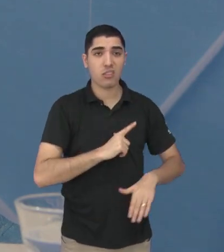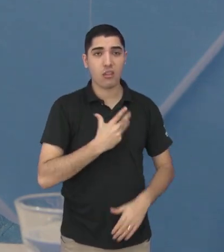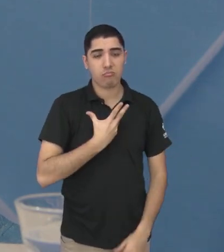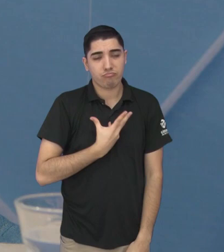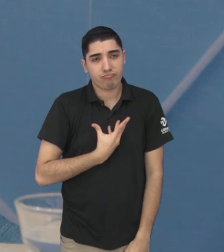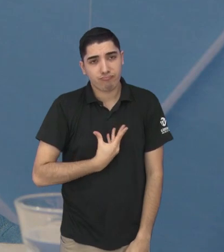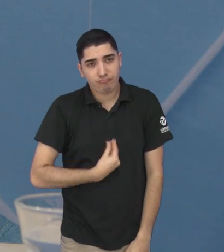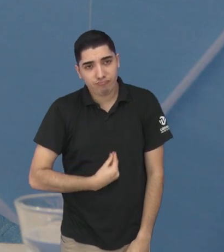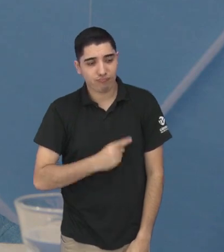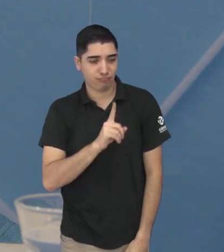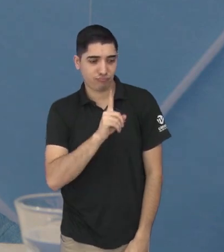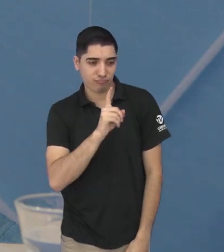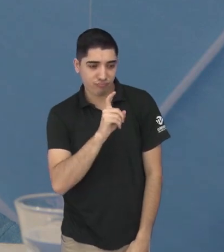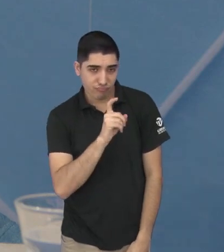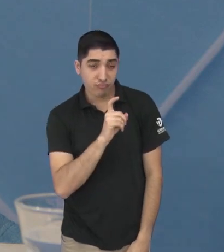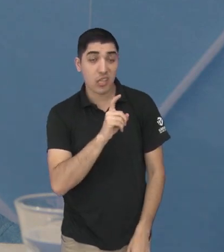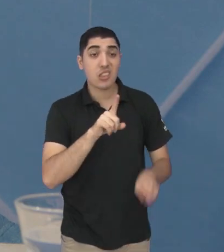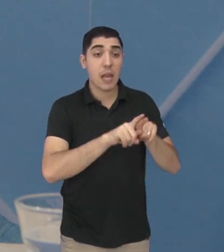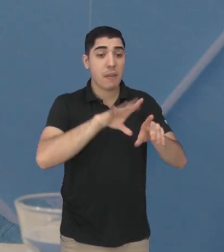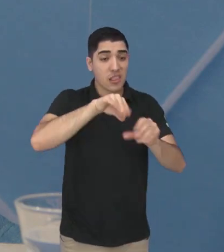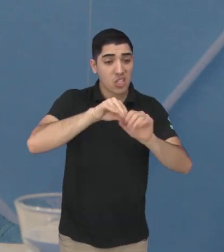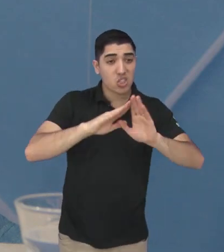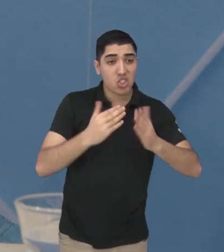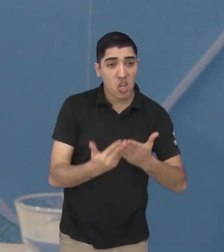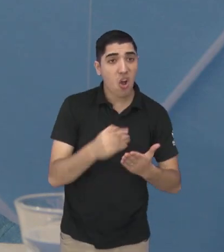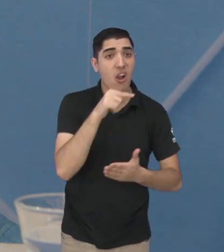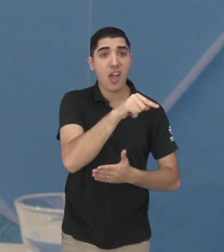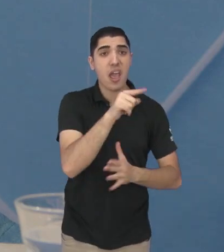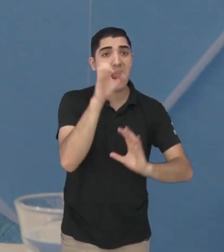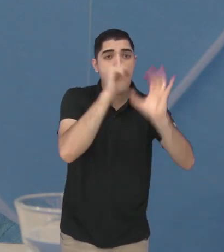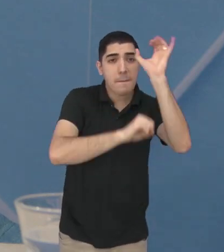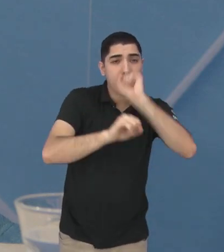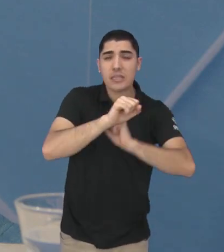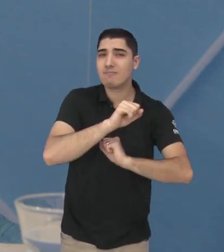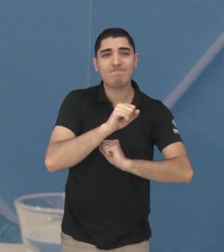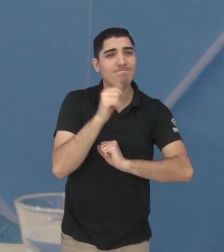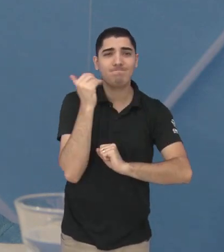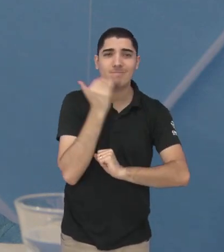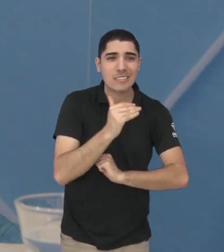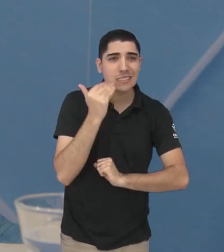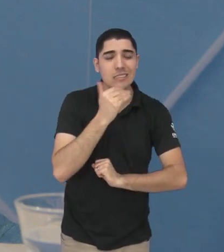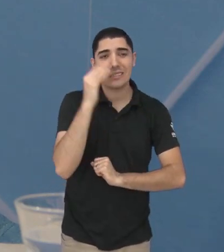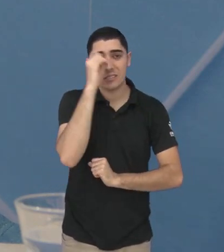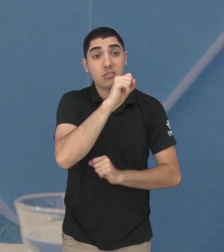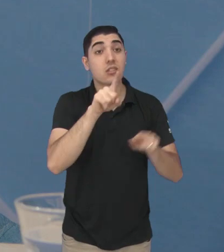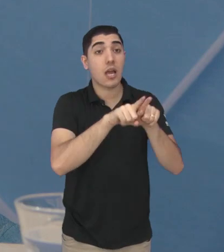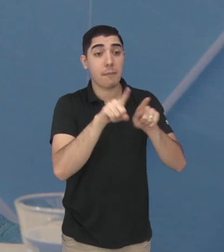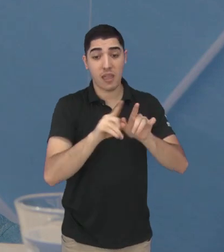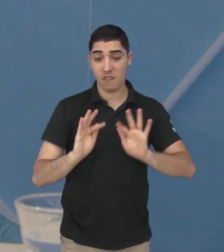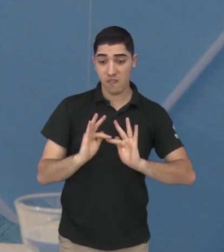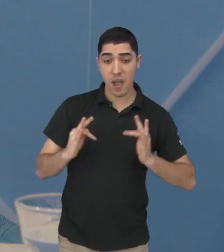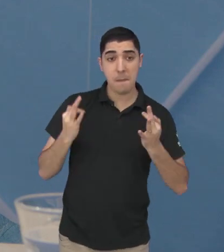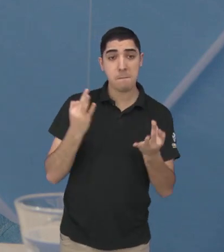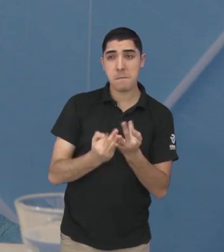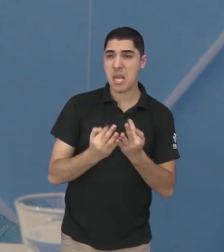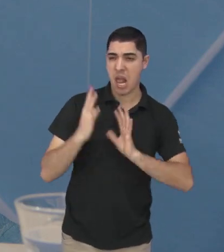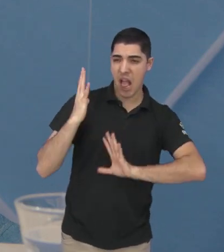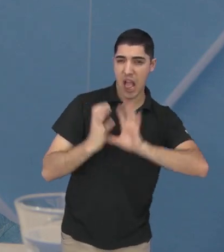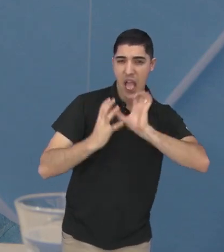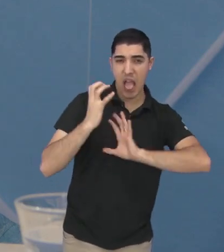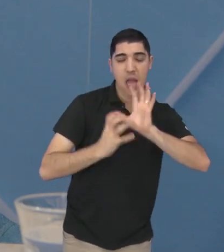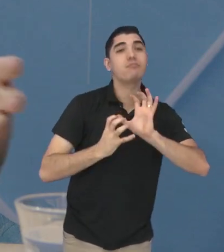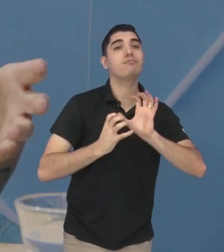autoestima, a questão do desempenho escolar, a questão da estrutura familiar. Todas são questões que vão